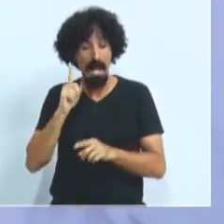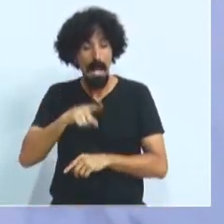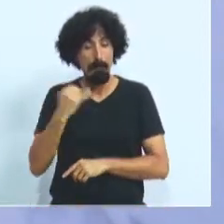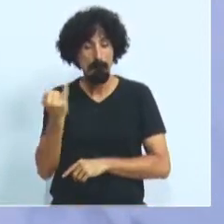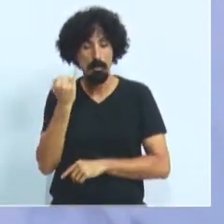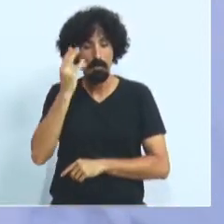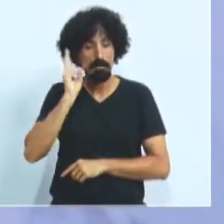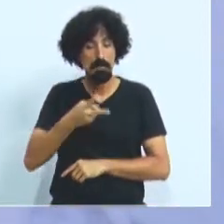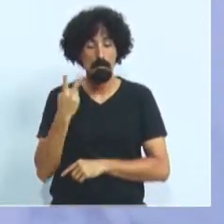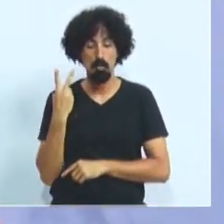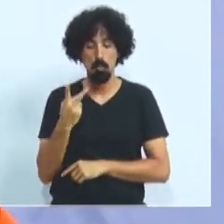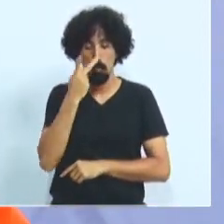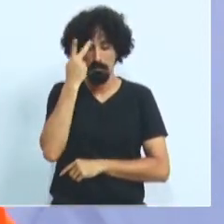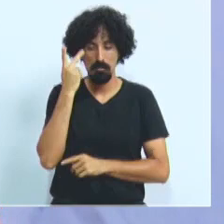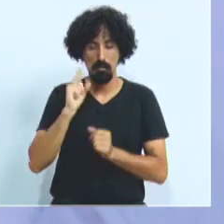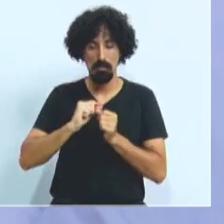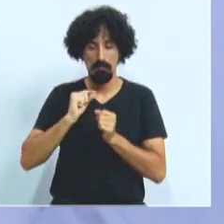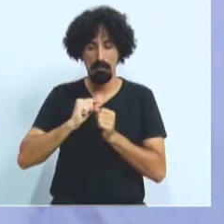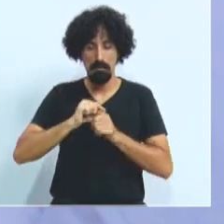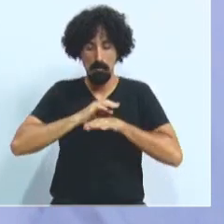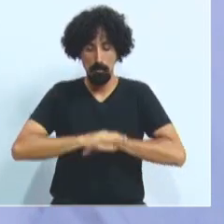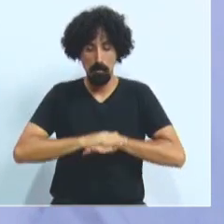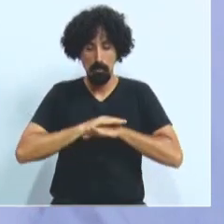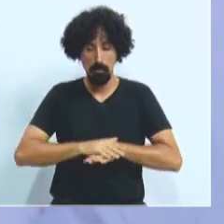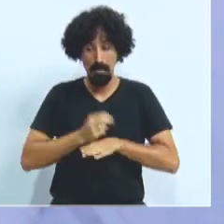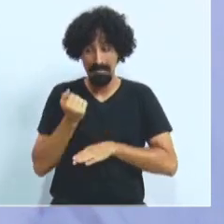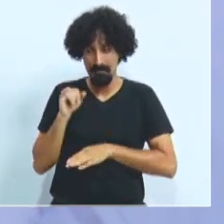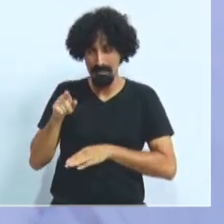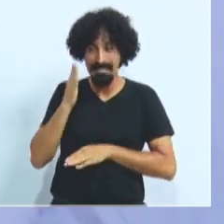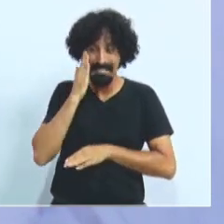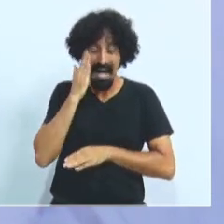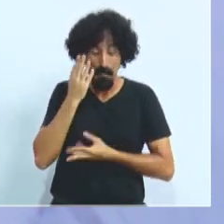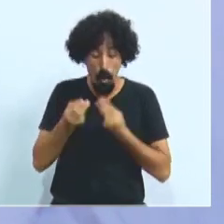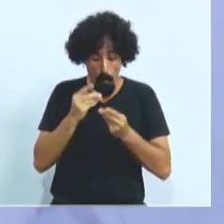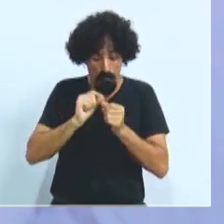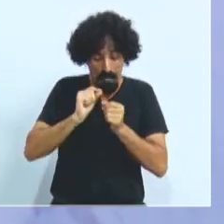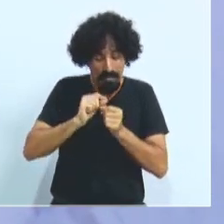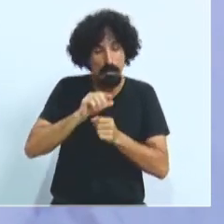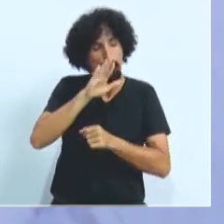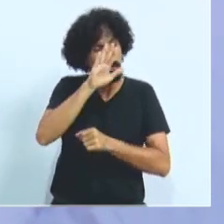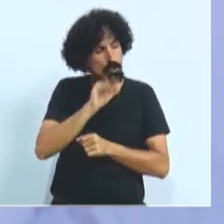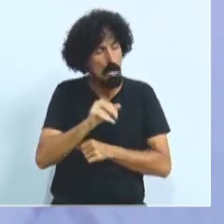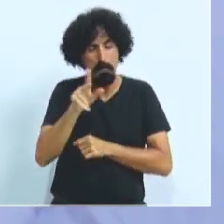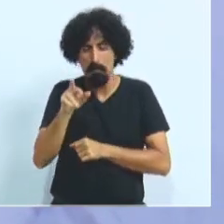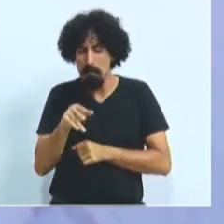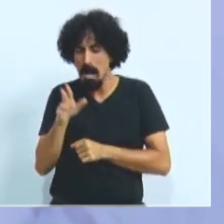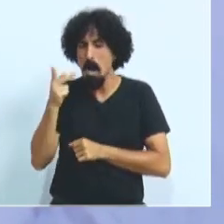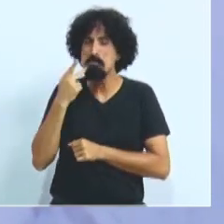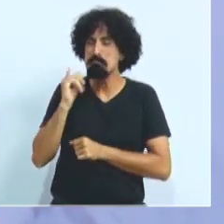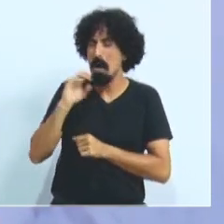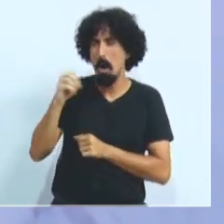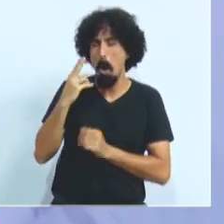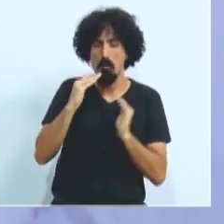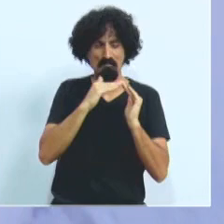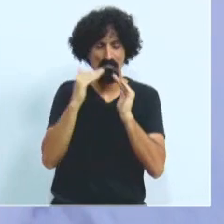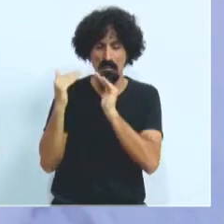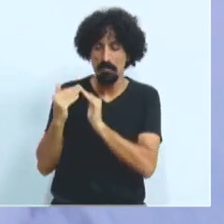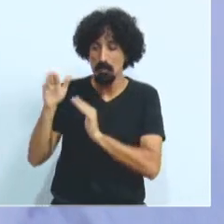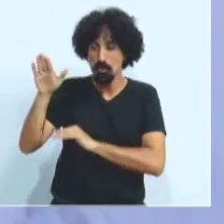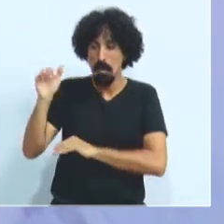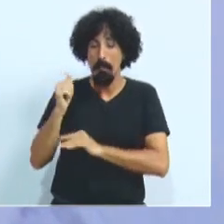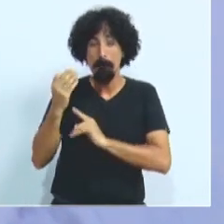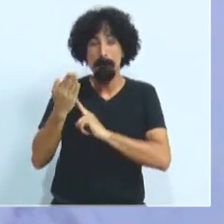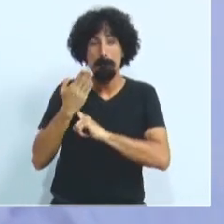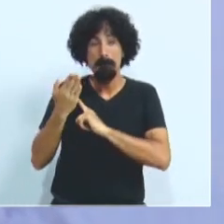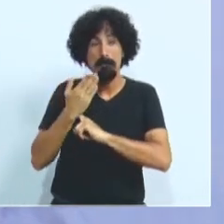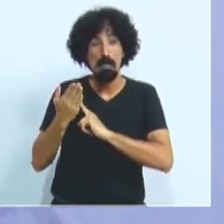casa, sabe o procedimento? Chama o irmão, chama o pai, chama até um vizinho para revezar com você, porque senão